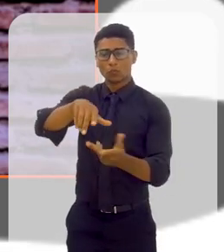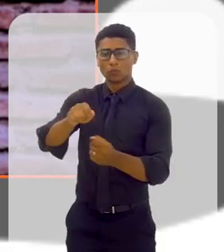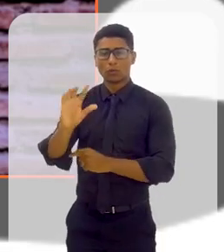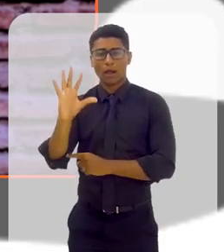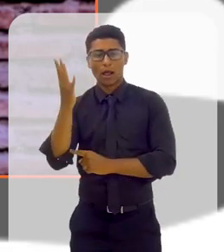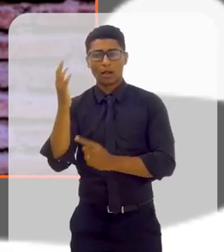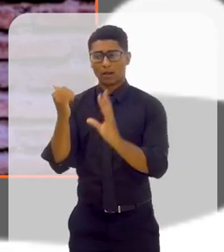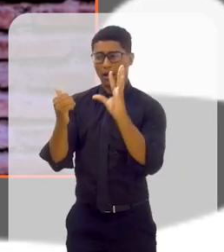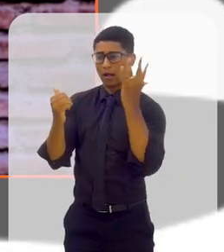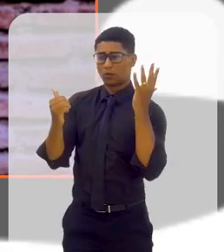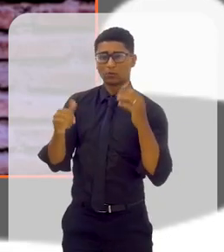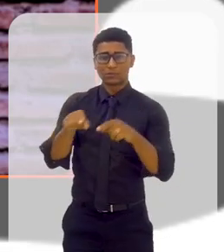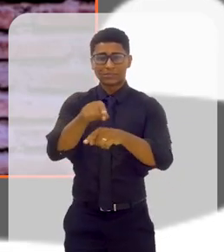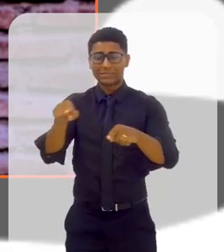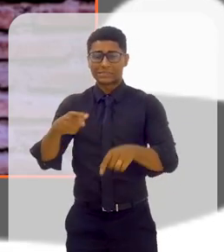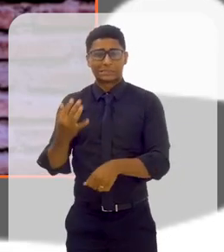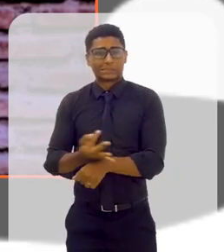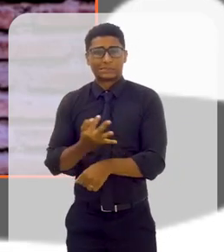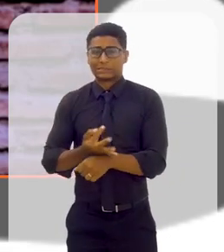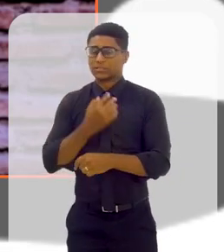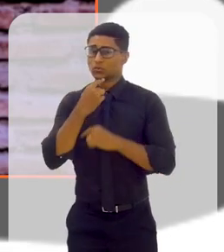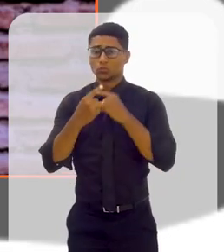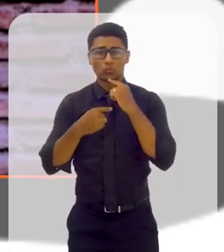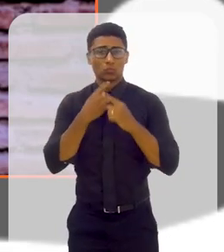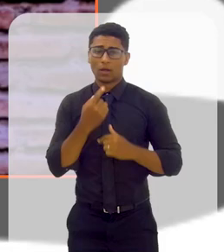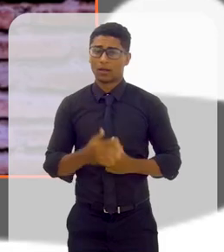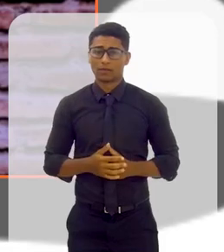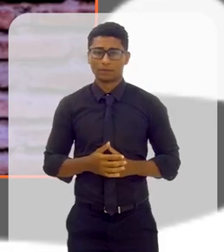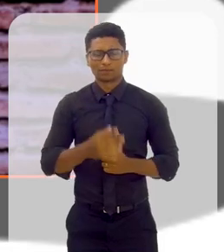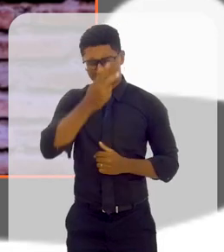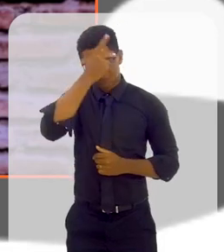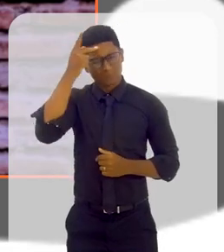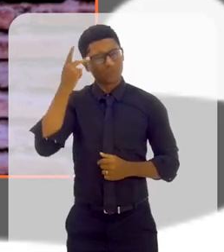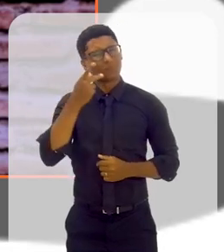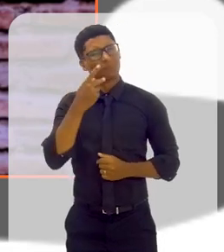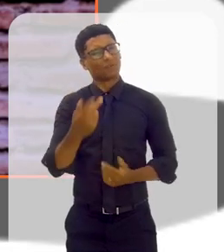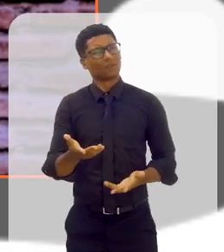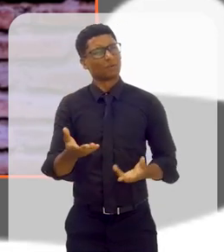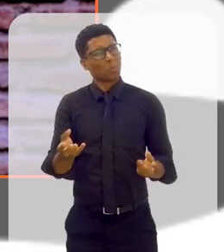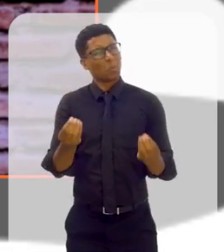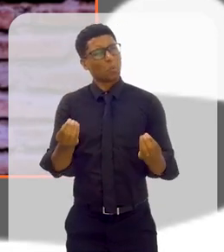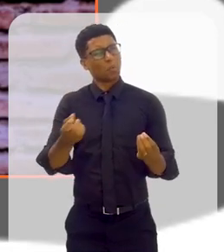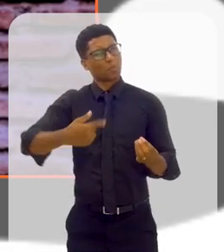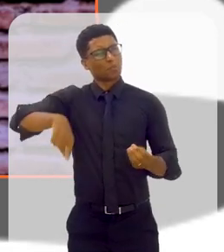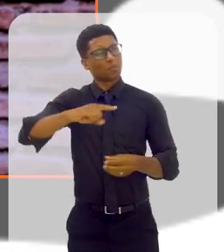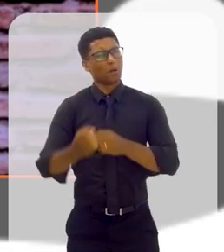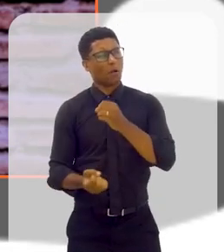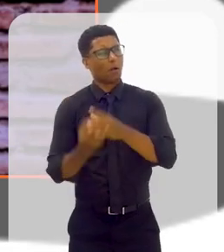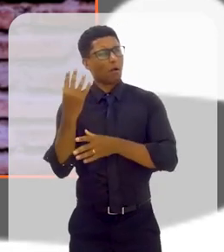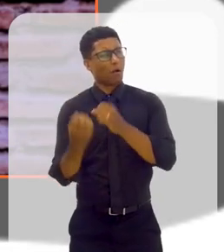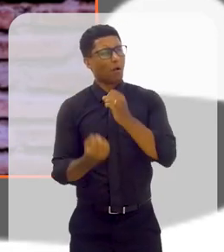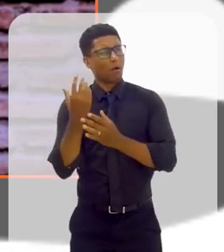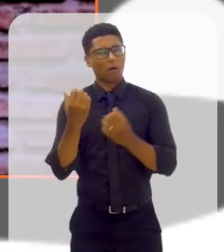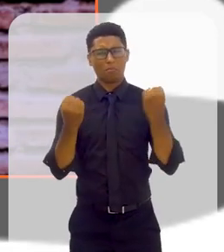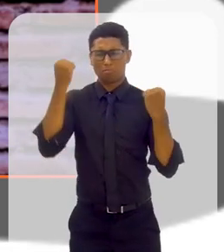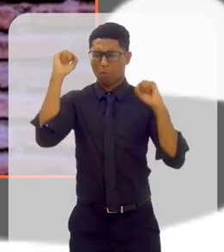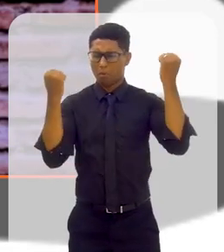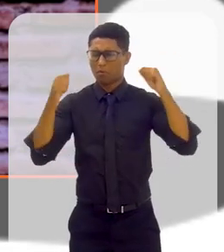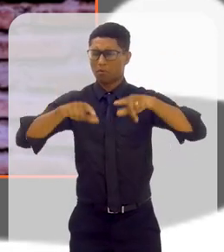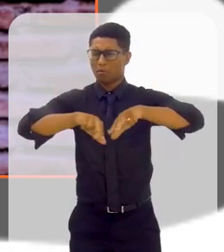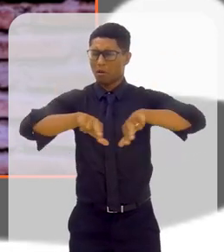Aí, aqui surgem algumas dúvidas. As pessoas costumam falar, mas não faz sentido. Como que nós estamos produzindo mais do que o mundo tem a capacidade de